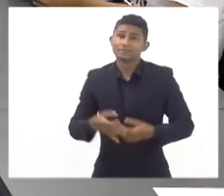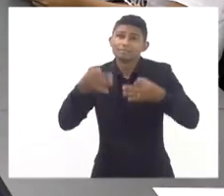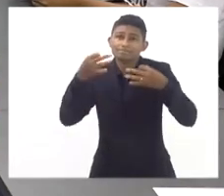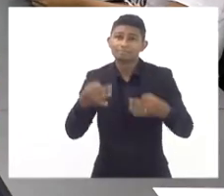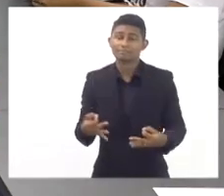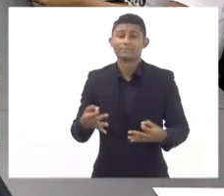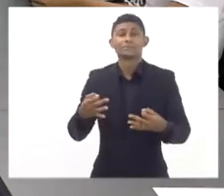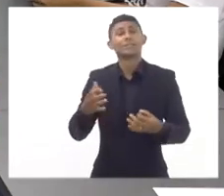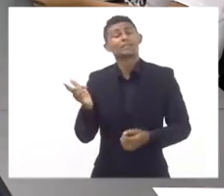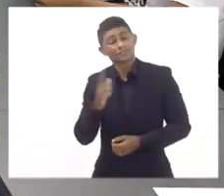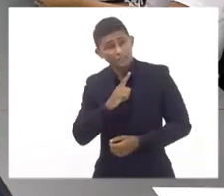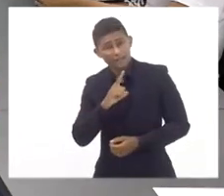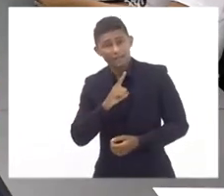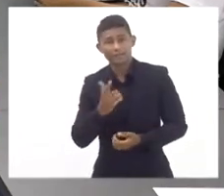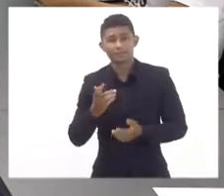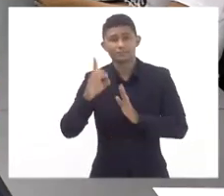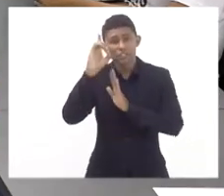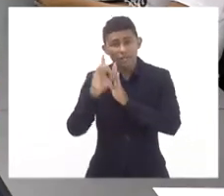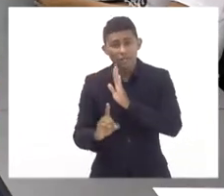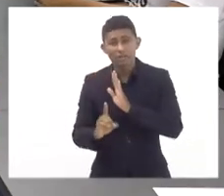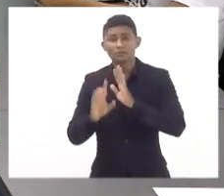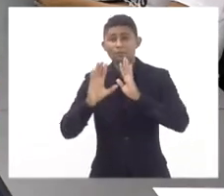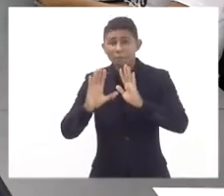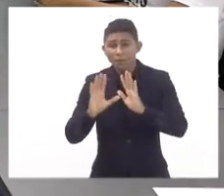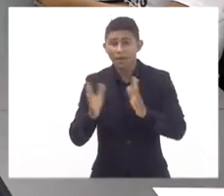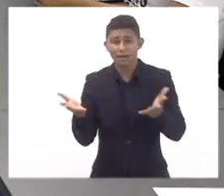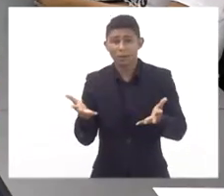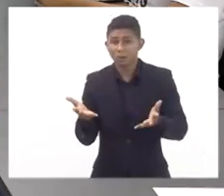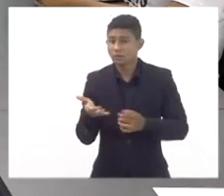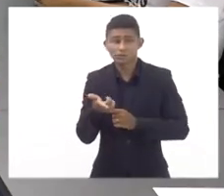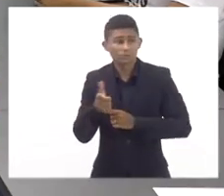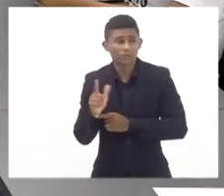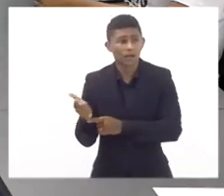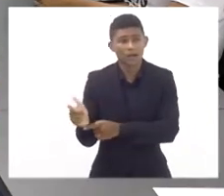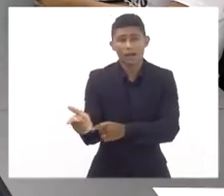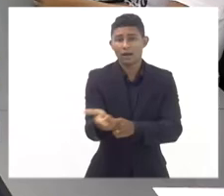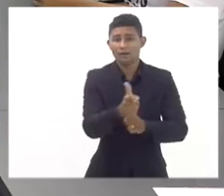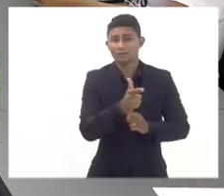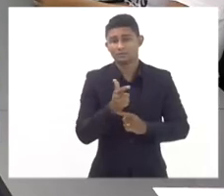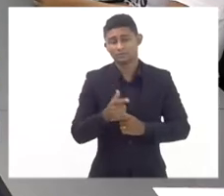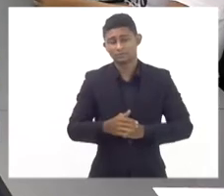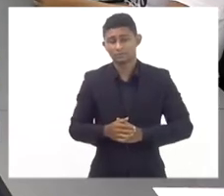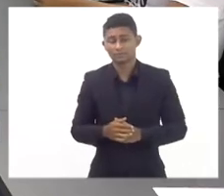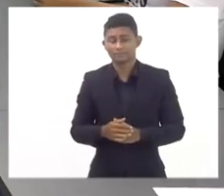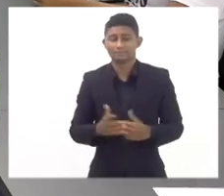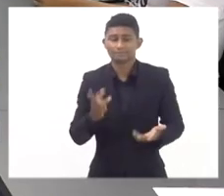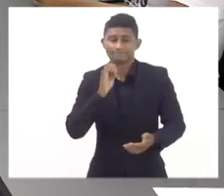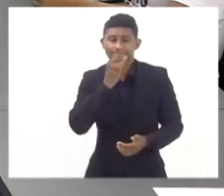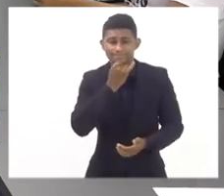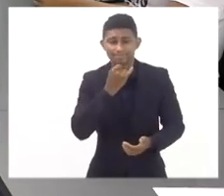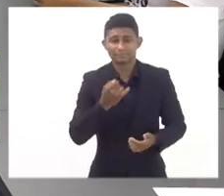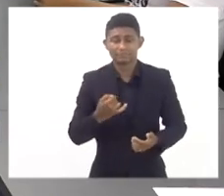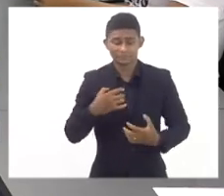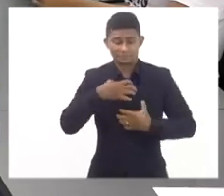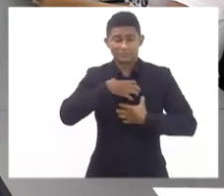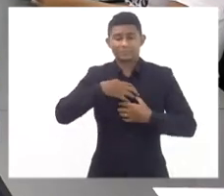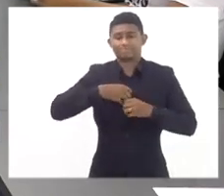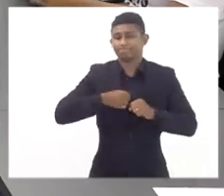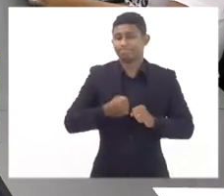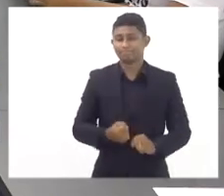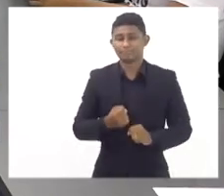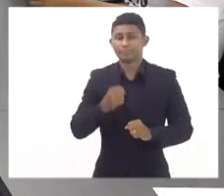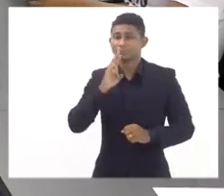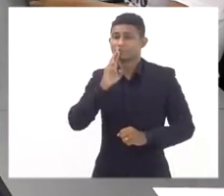ainda não foi ali, não entrou em vigor essa coisa aí na prática, né? Então, infelizmente, eu tenho muito, com muita dor no coração, eu respondo para